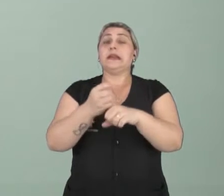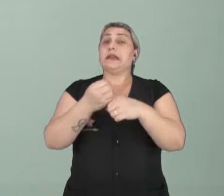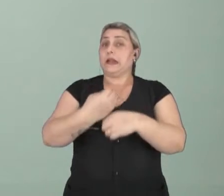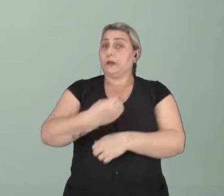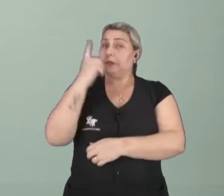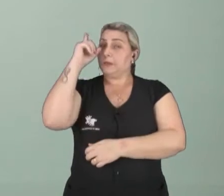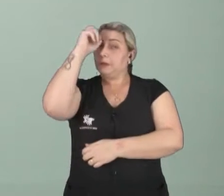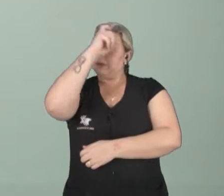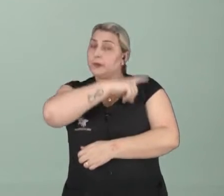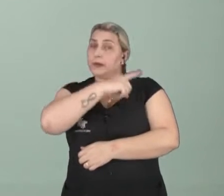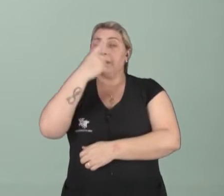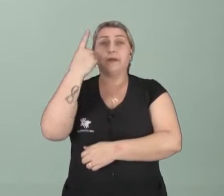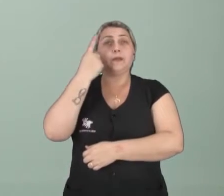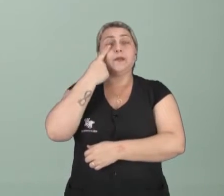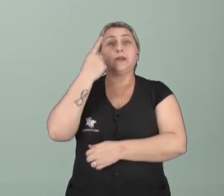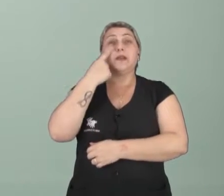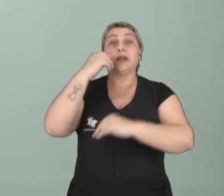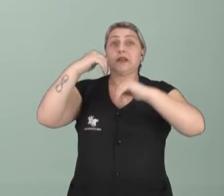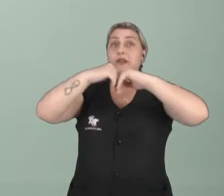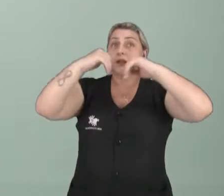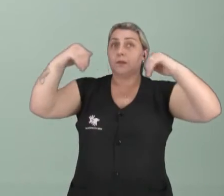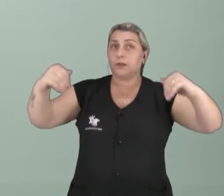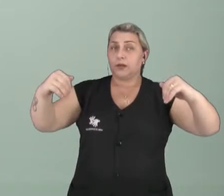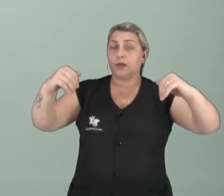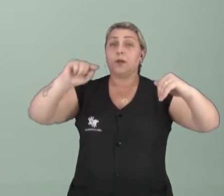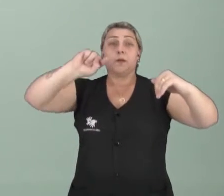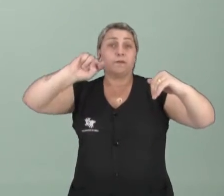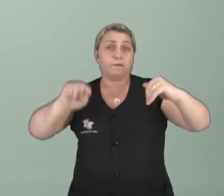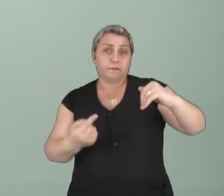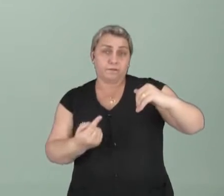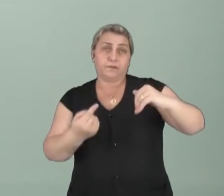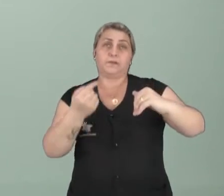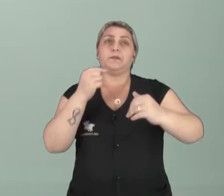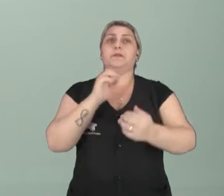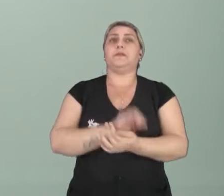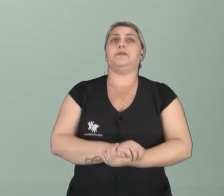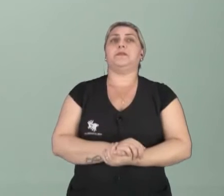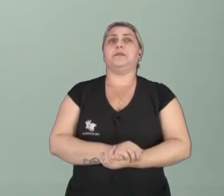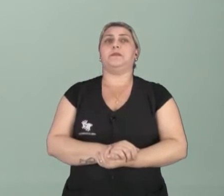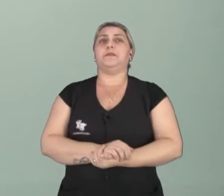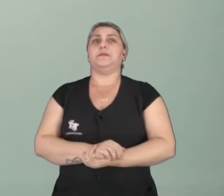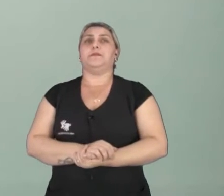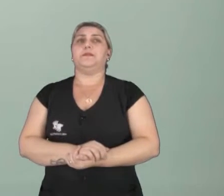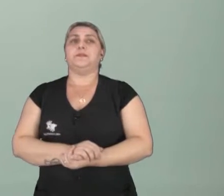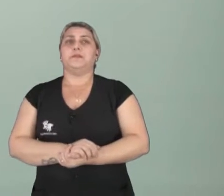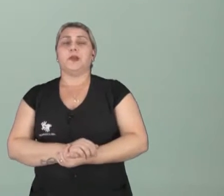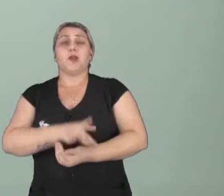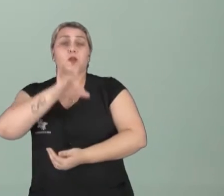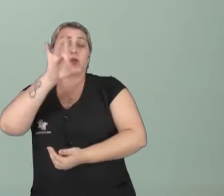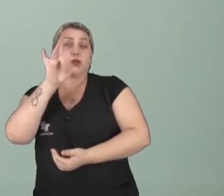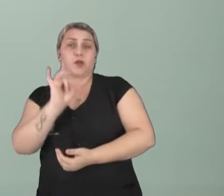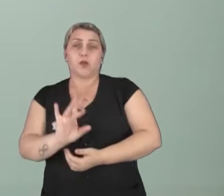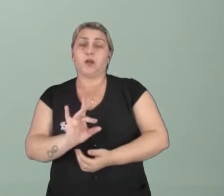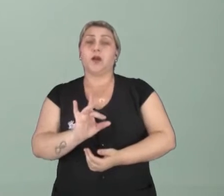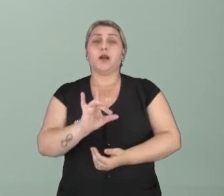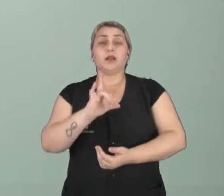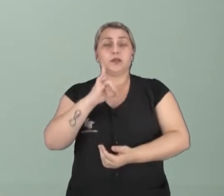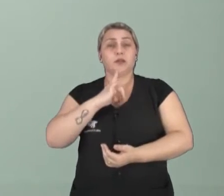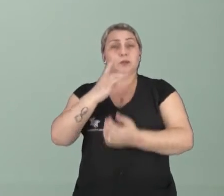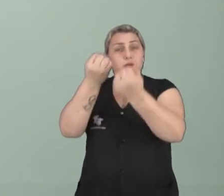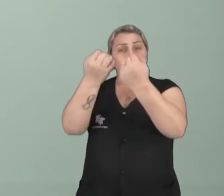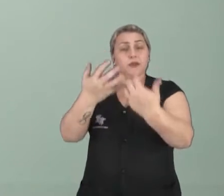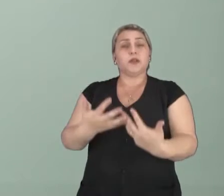muito difícil observa em ali que ela está separada por, tá bom porque ela veio ali somente para dar uma